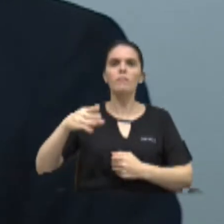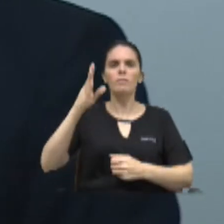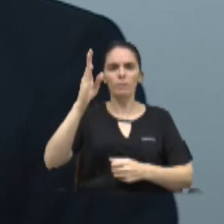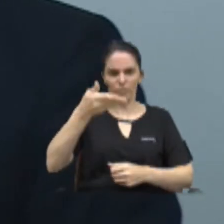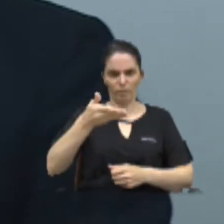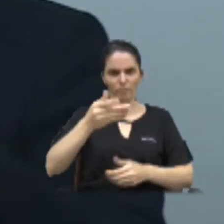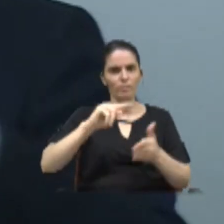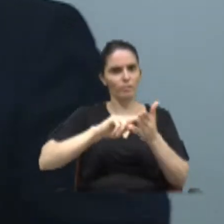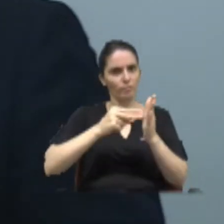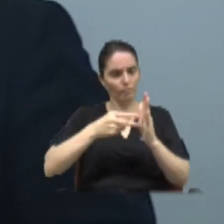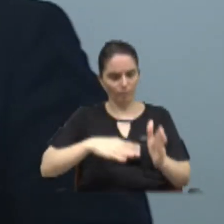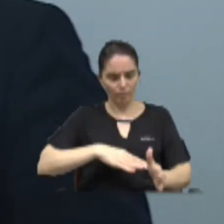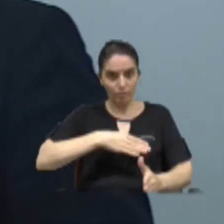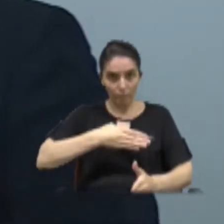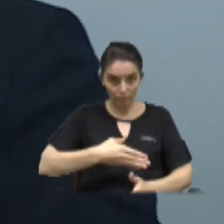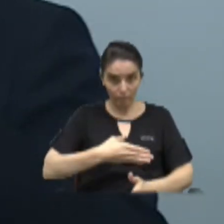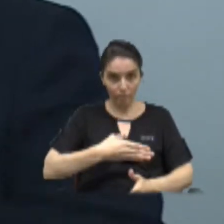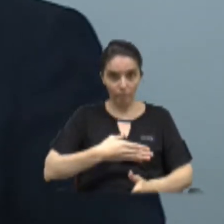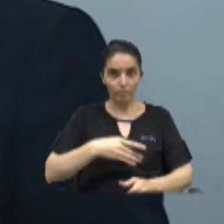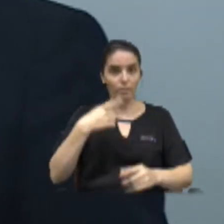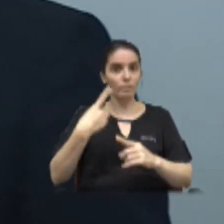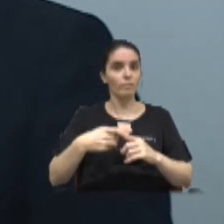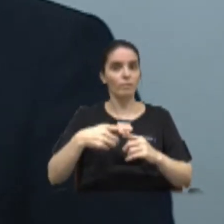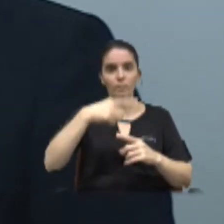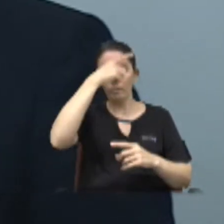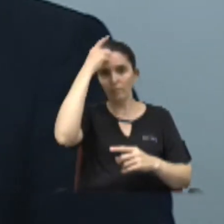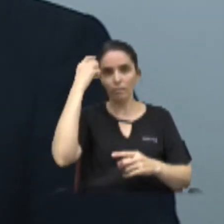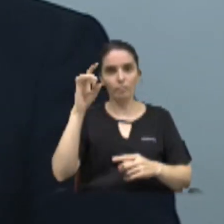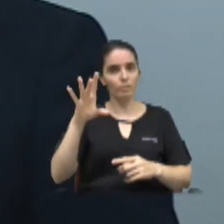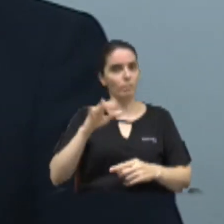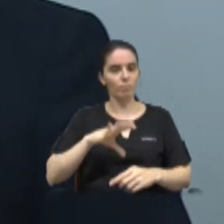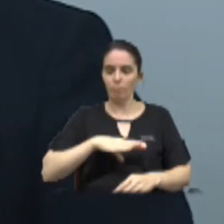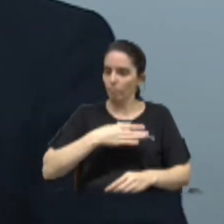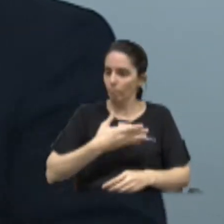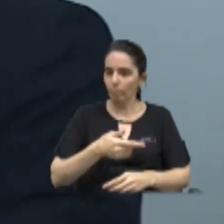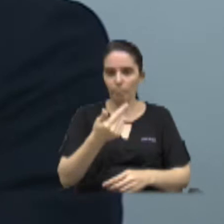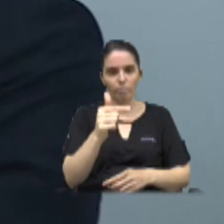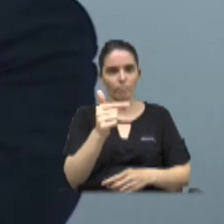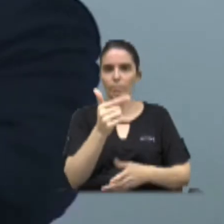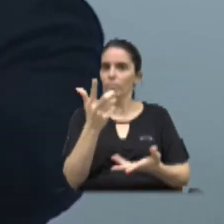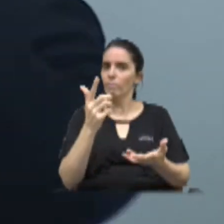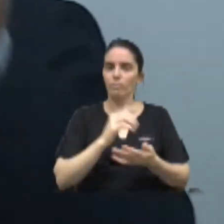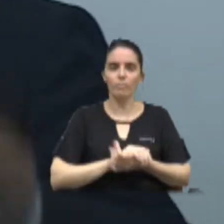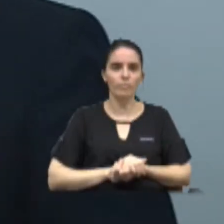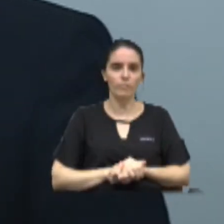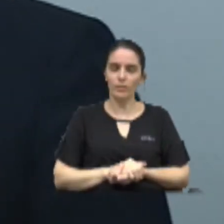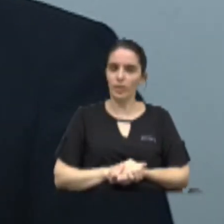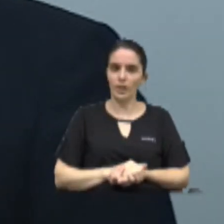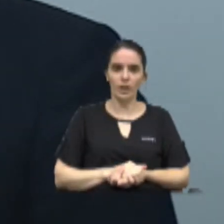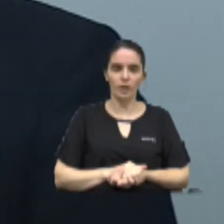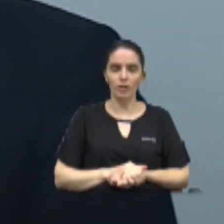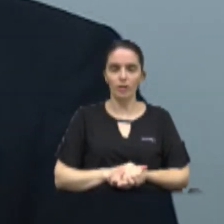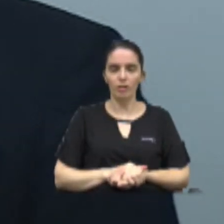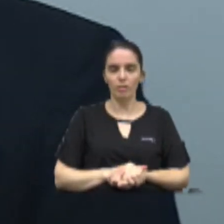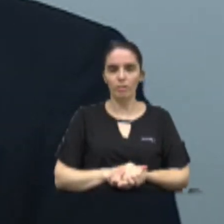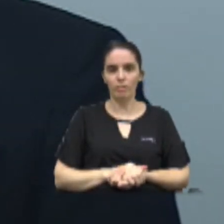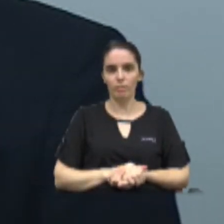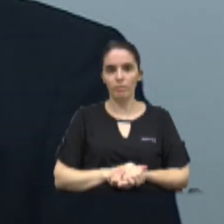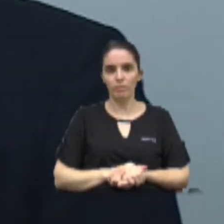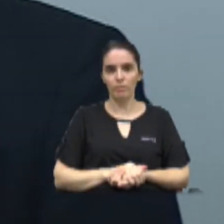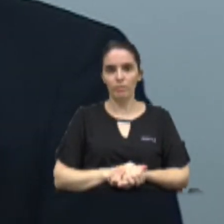bravura, porque eu jamais teria coragem de fazer isso, como milhões de pessoas teriam